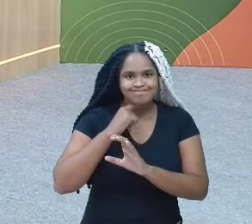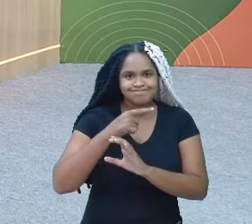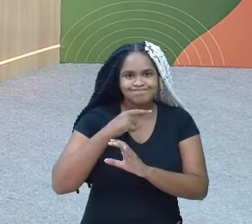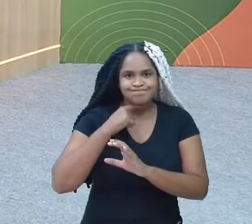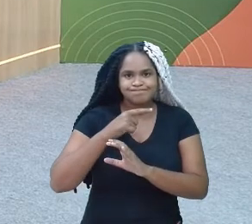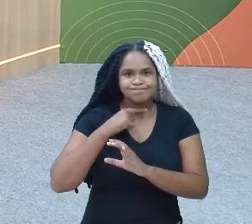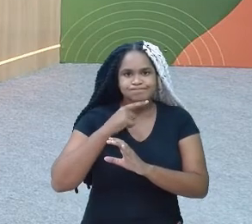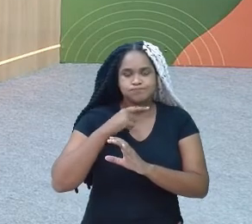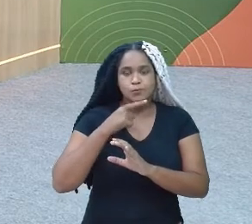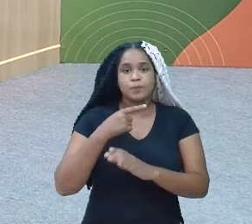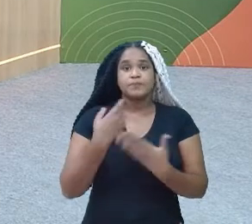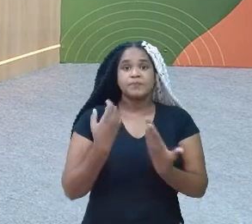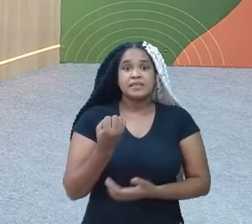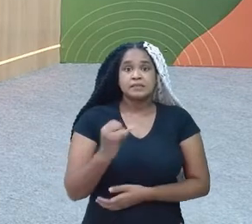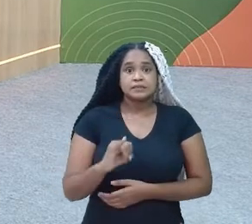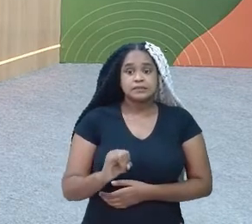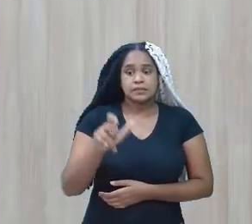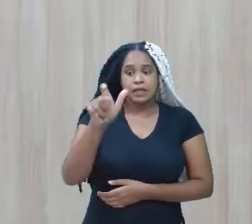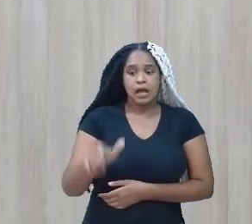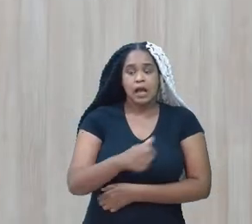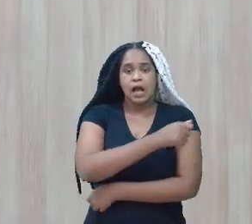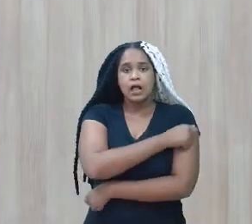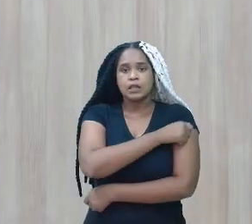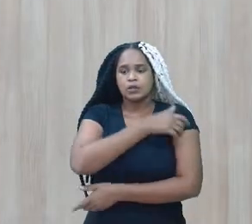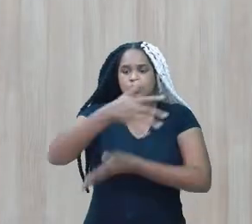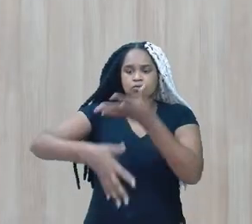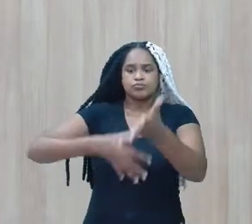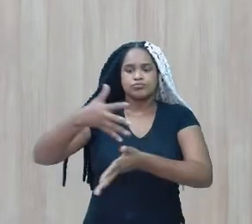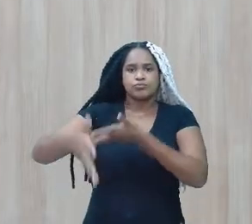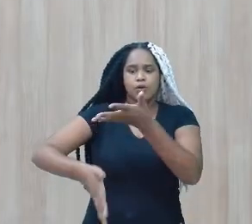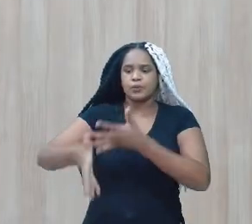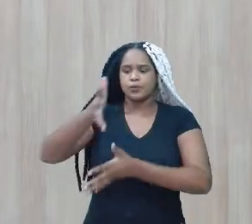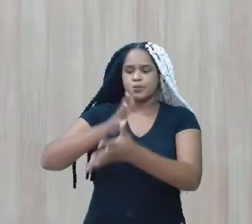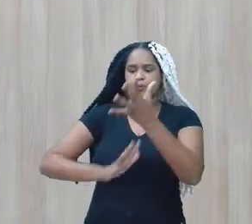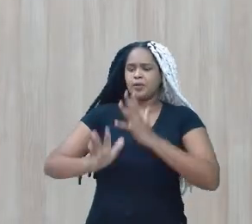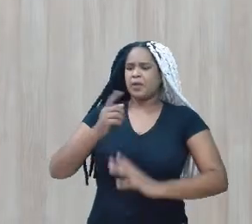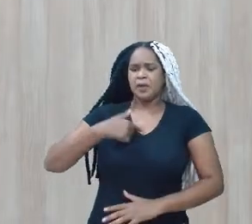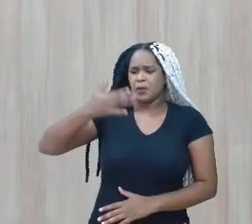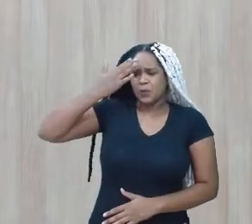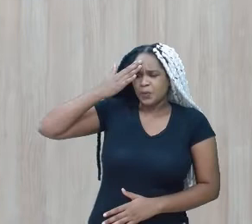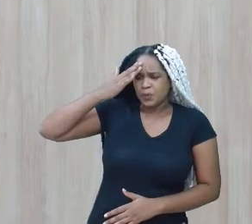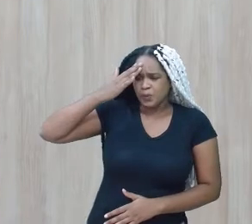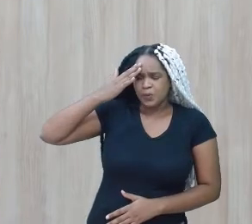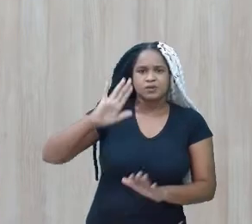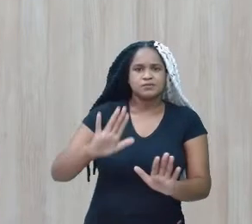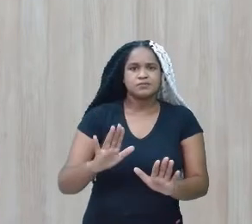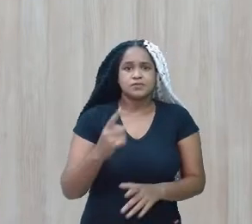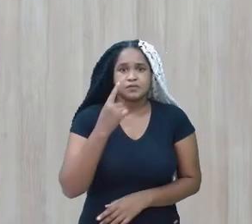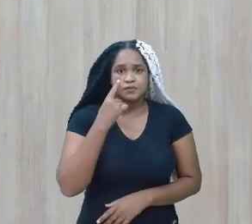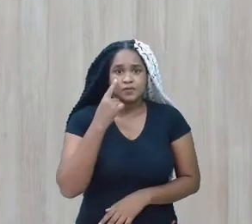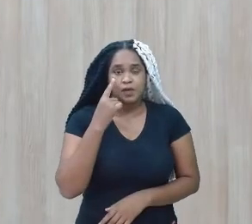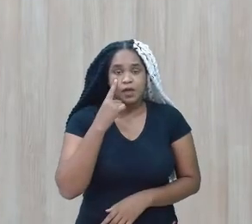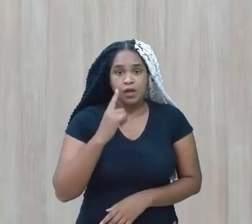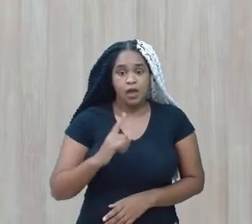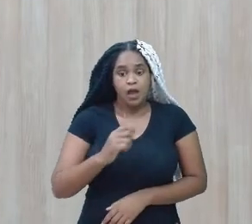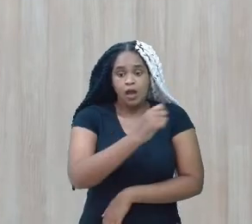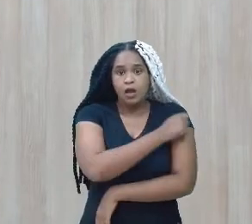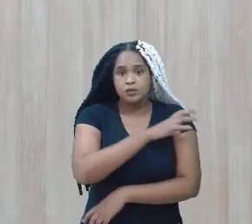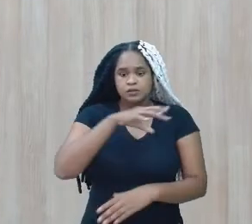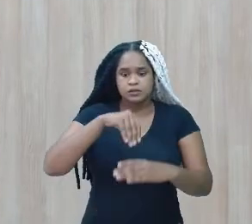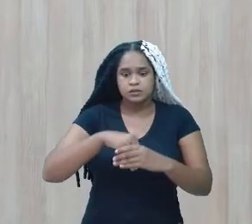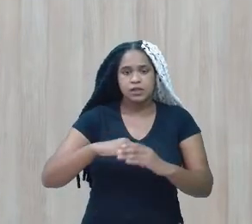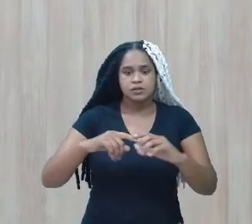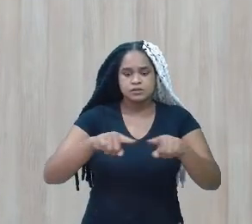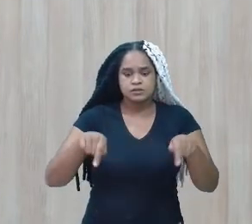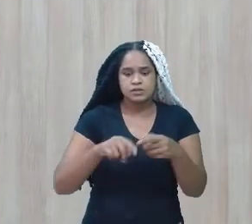estudante. Se ele fala Libras, aí eu não consigo entender. Esse estudante que está aí na sala bilíngue, vai até a